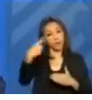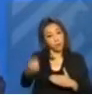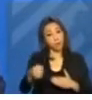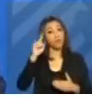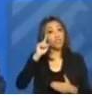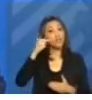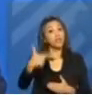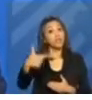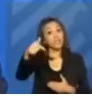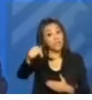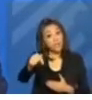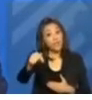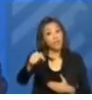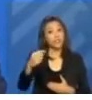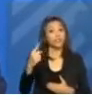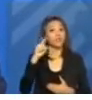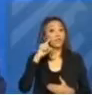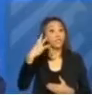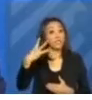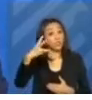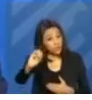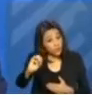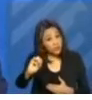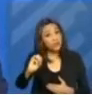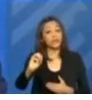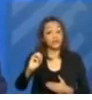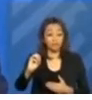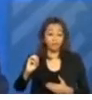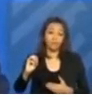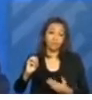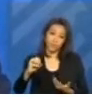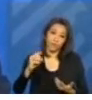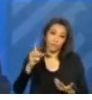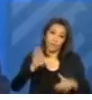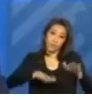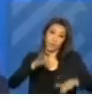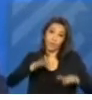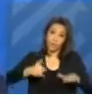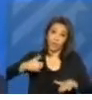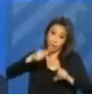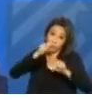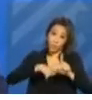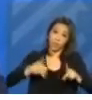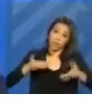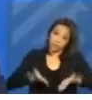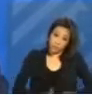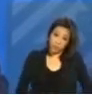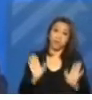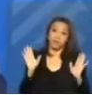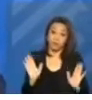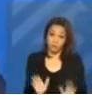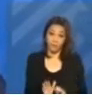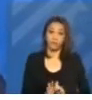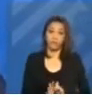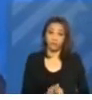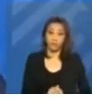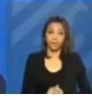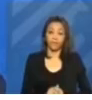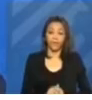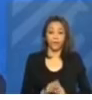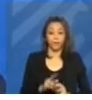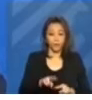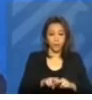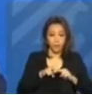dia 30, dependendo, de novo, do mês de nascimento. Mas, obviamente, isso vai, certamente, por isso que eu falo